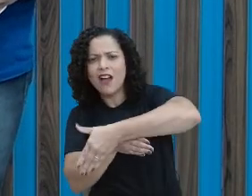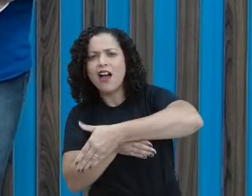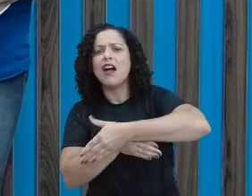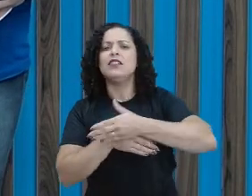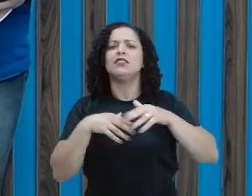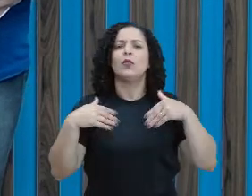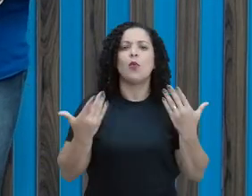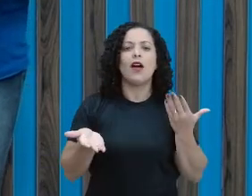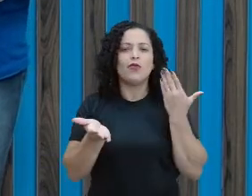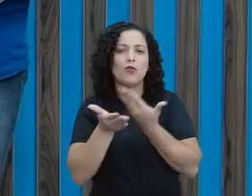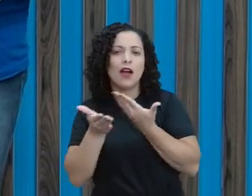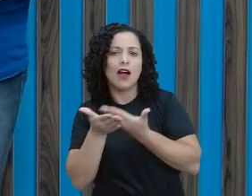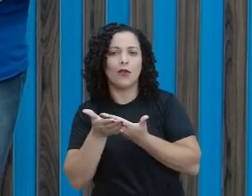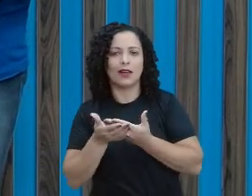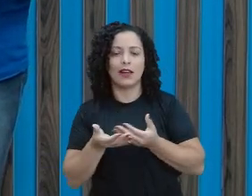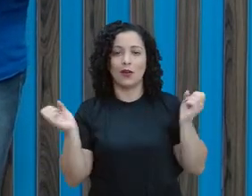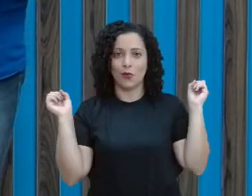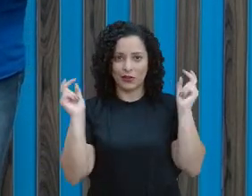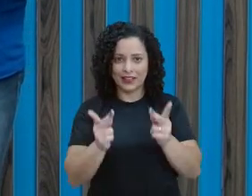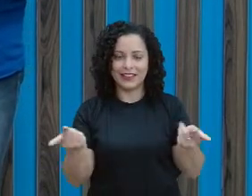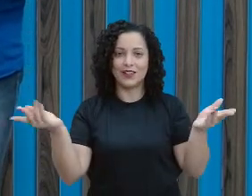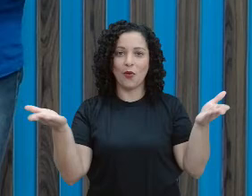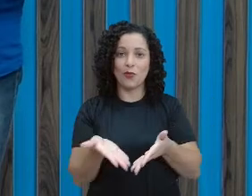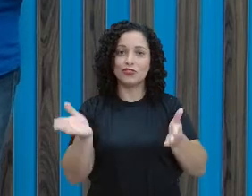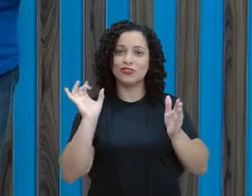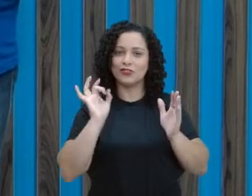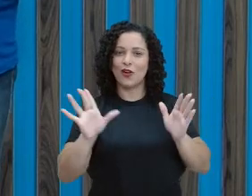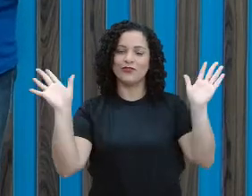apresentou, ok? Então, por hoje é só. Tchau, tchau,